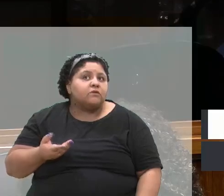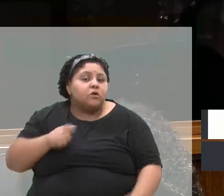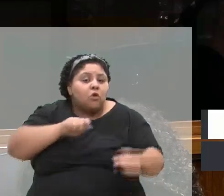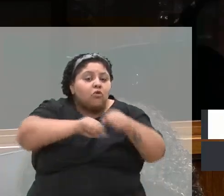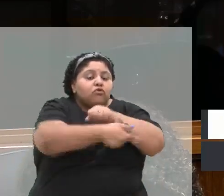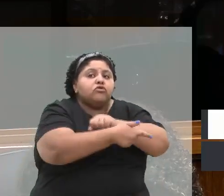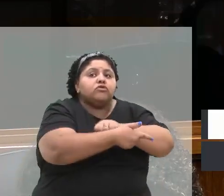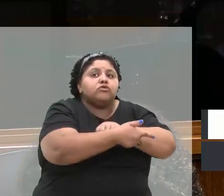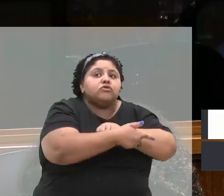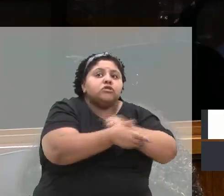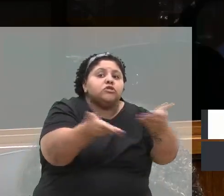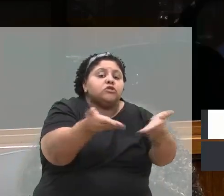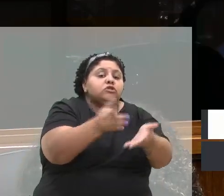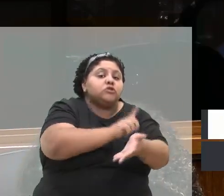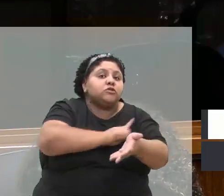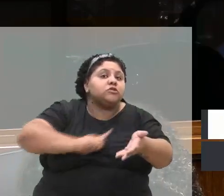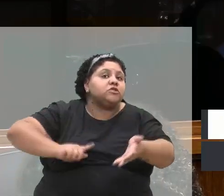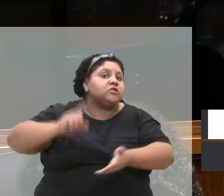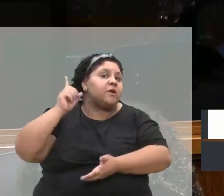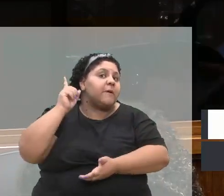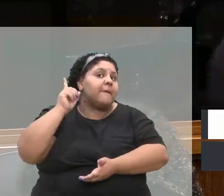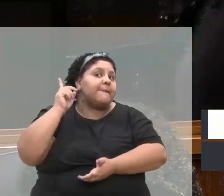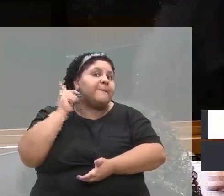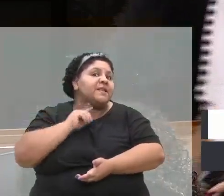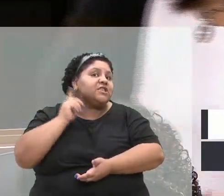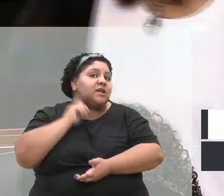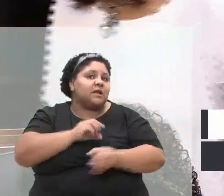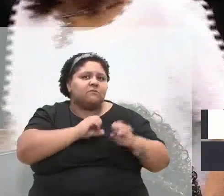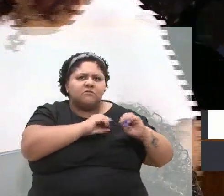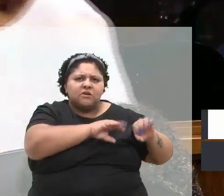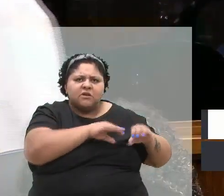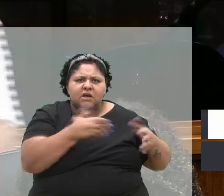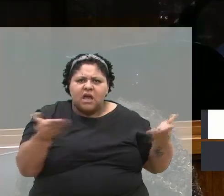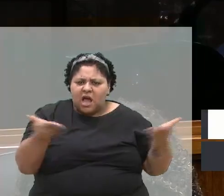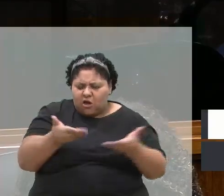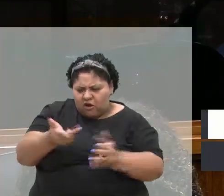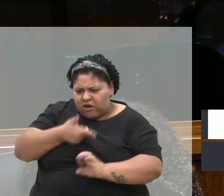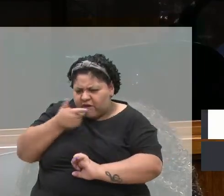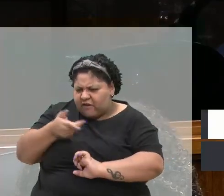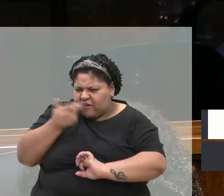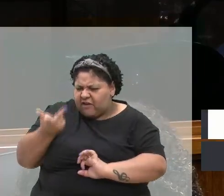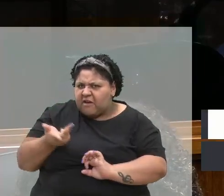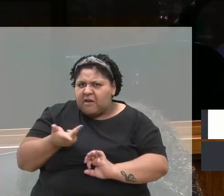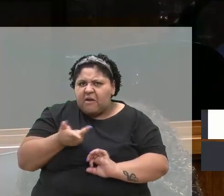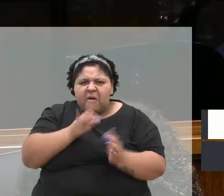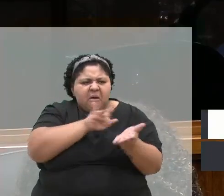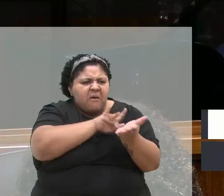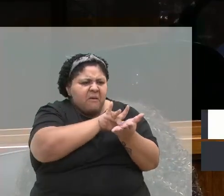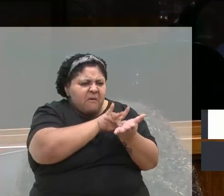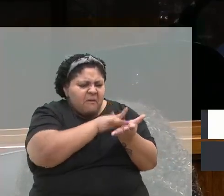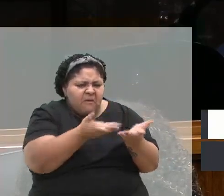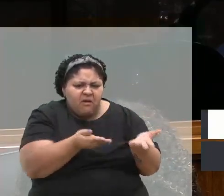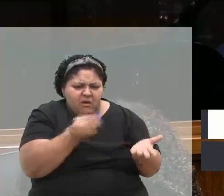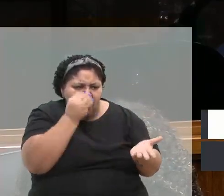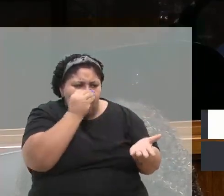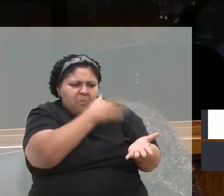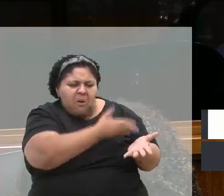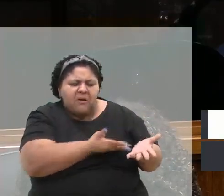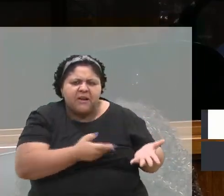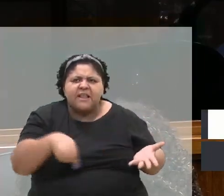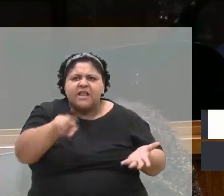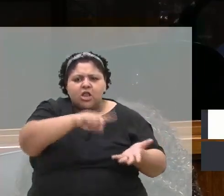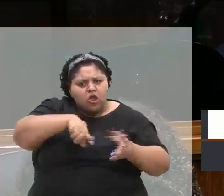investimento do atual governo de Minas Gerais para a educação? E aí me vem aqui fazer demagogia e hipocrisia.